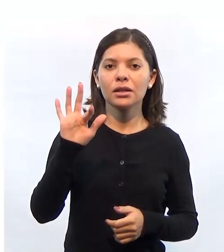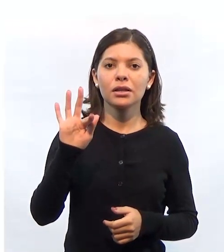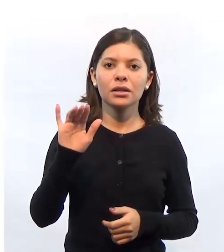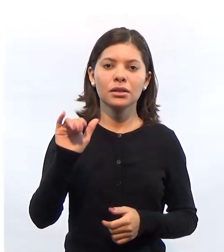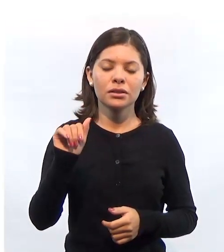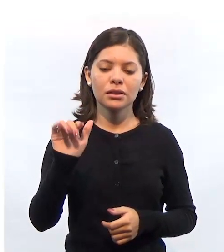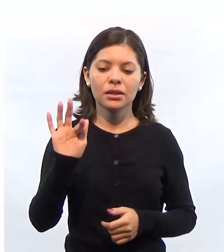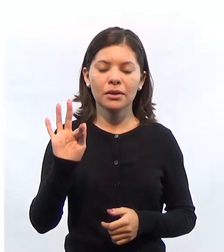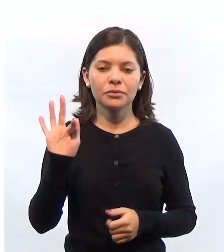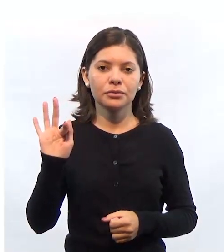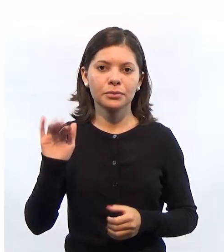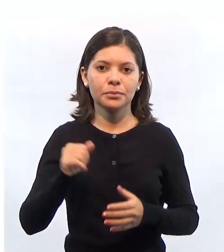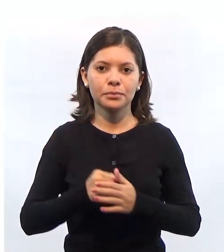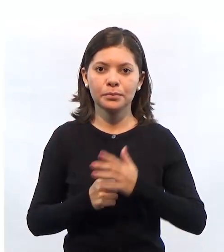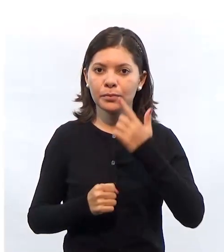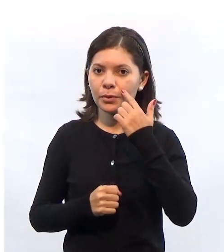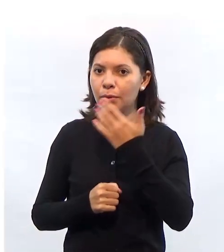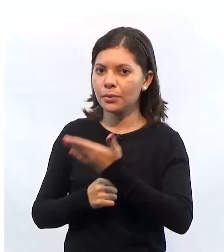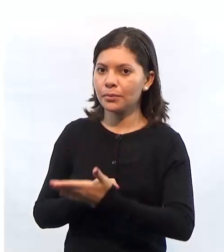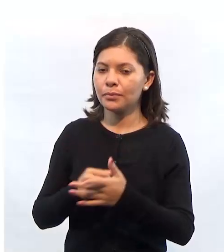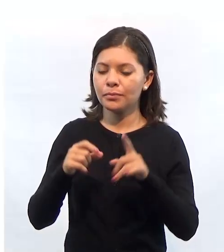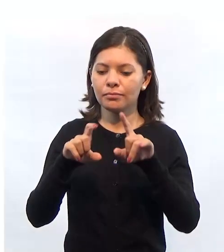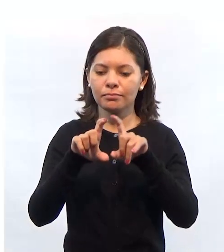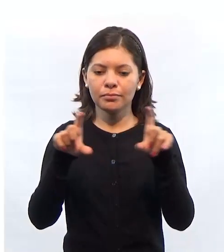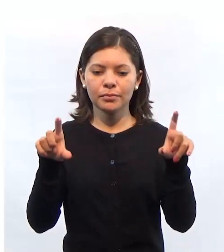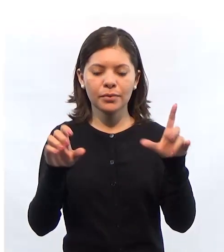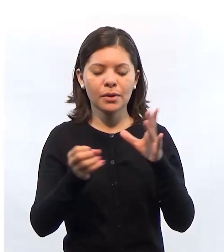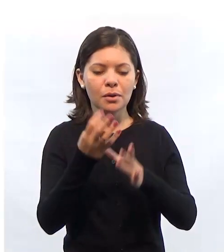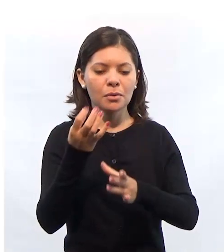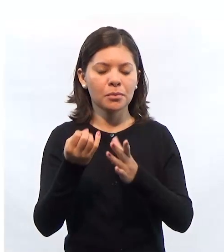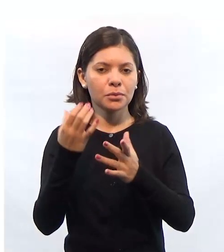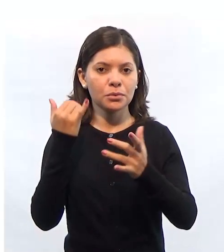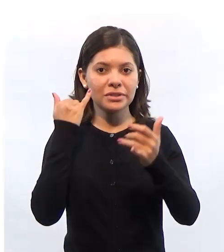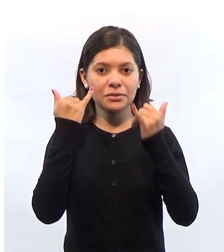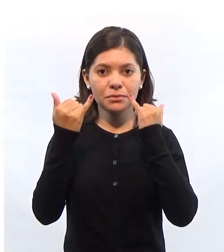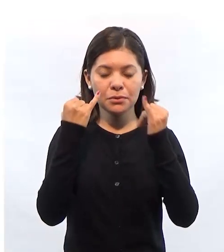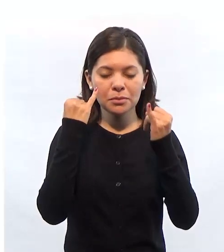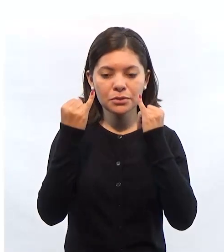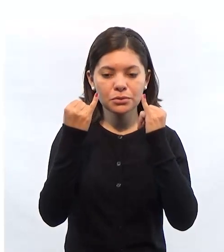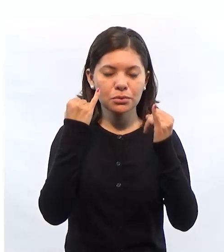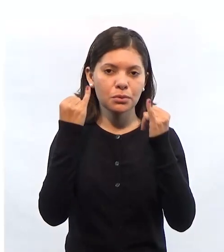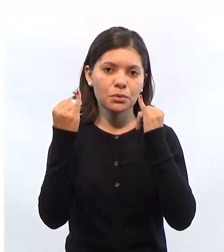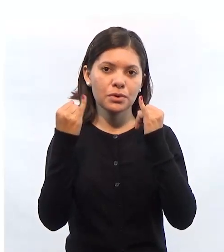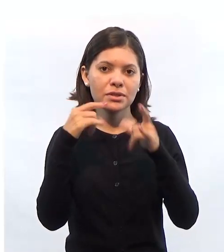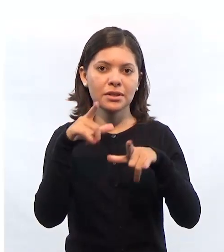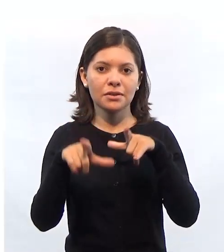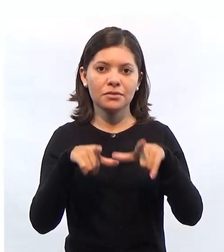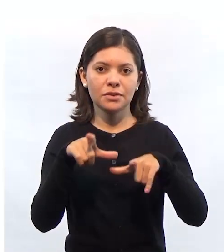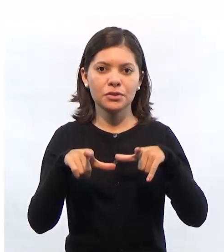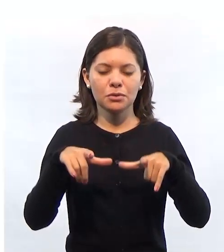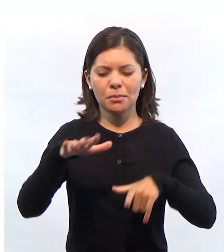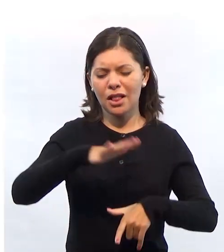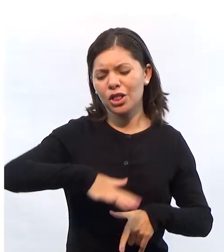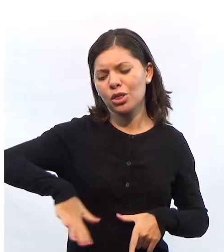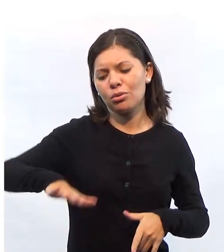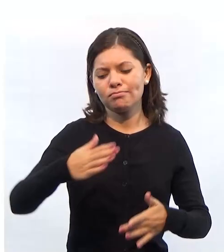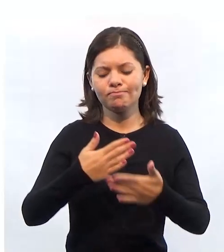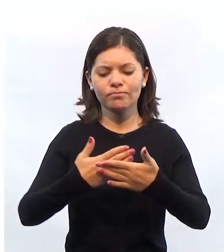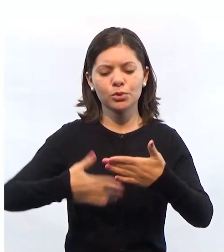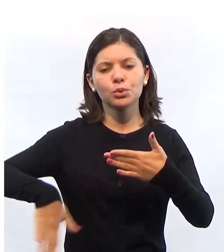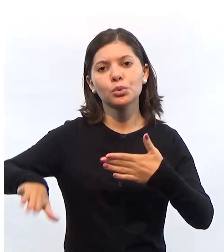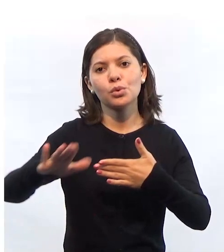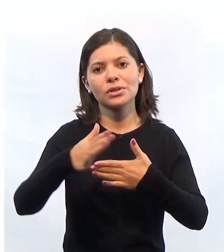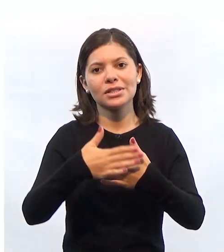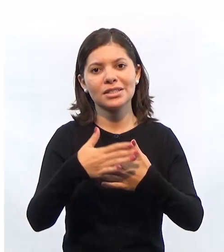Staff ou seja produz informações e produz serviços não só para área de produção como para todas as